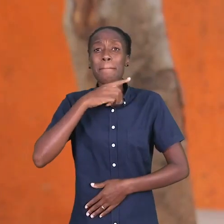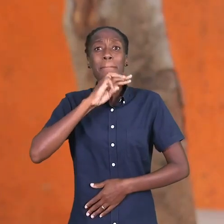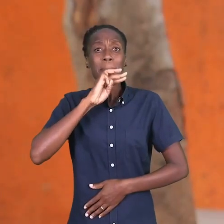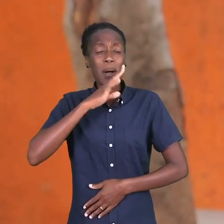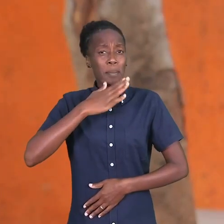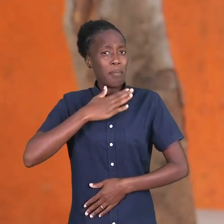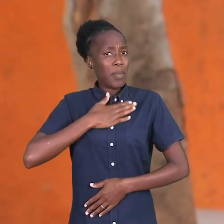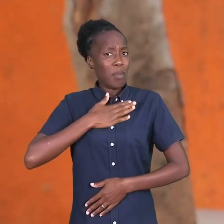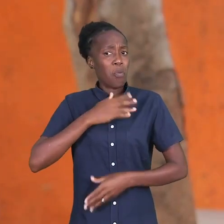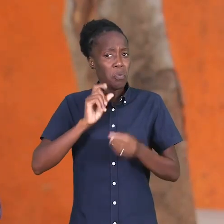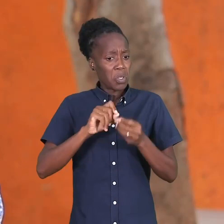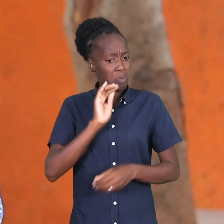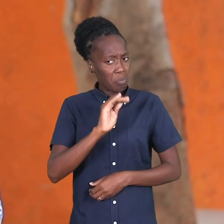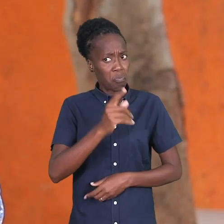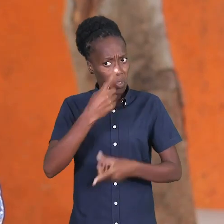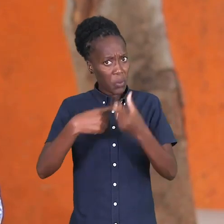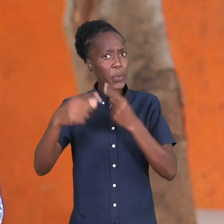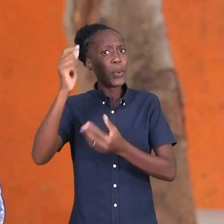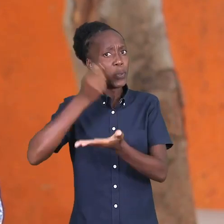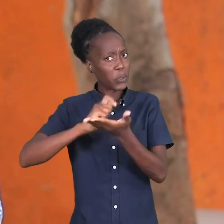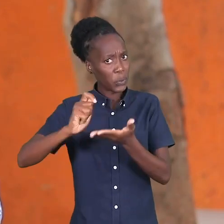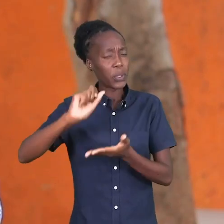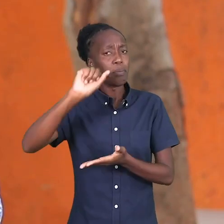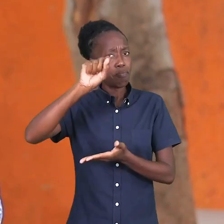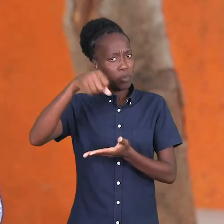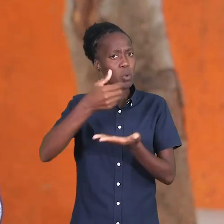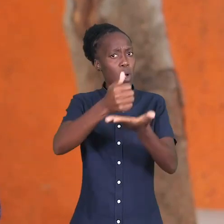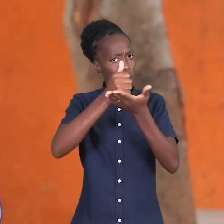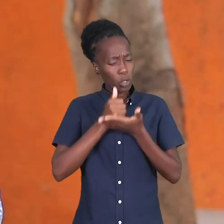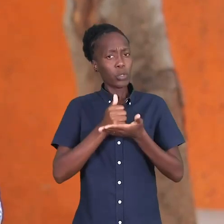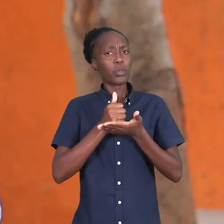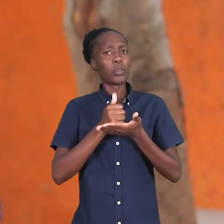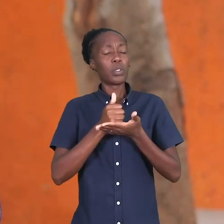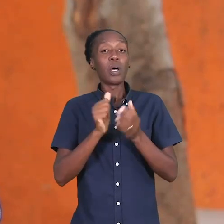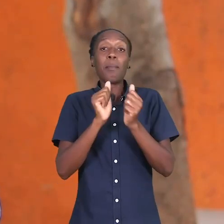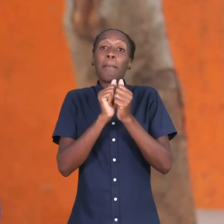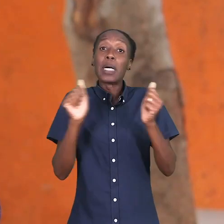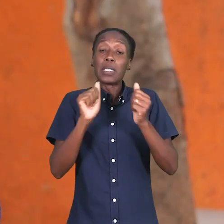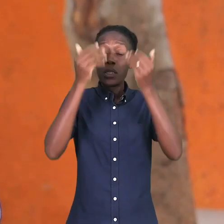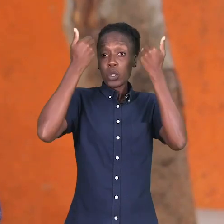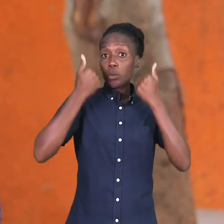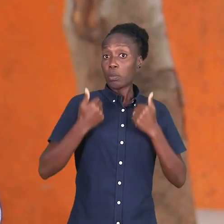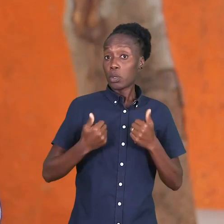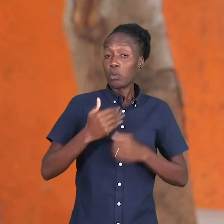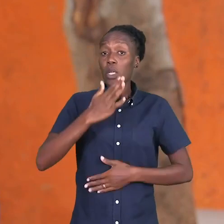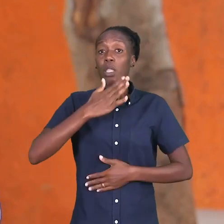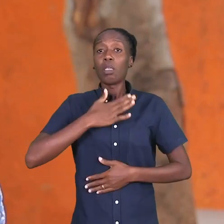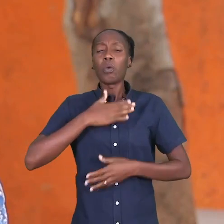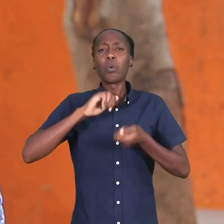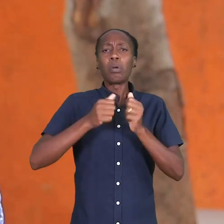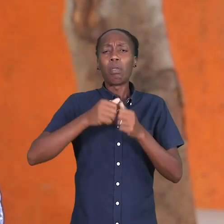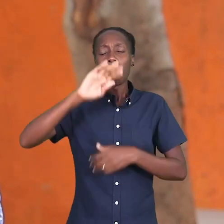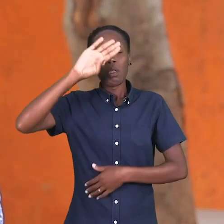Nem que meus pais não me levavam à escola, me davam aquilo, faziam matrícula para mim, mas eu, por